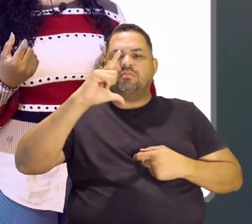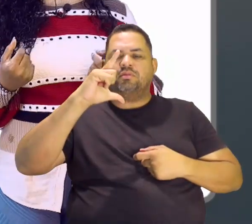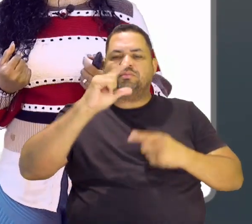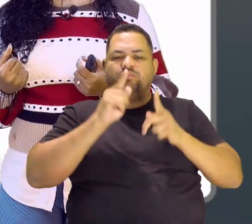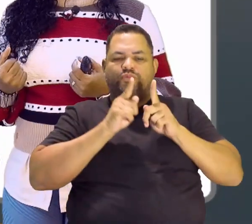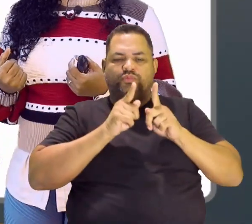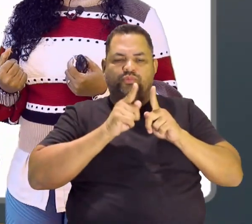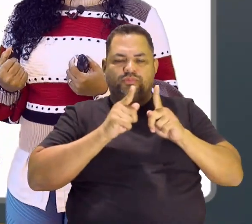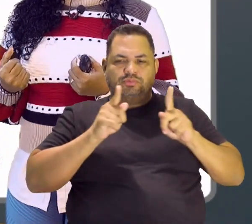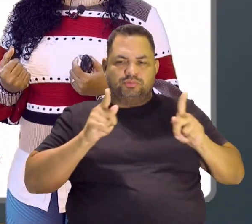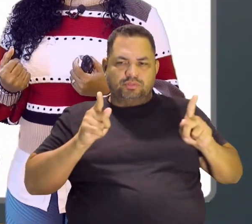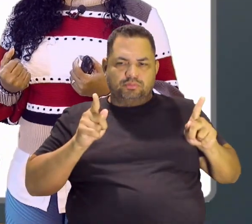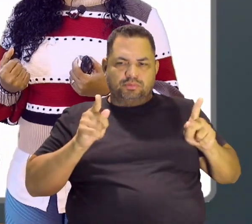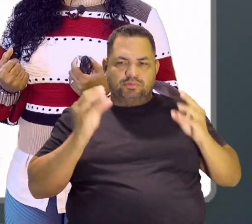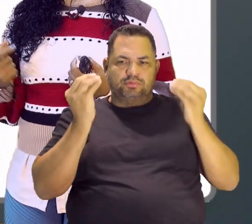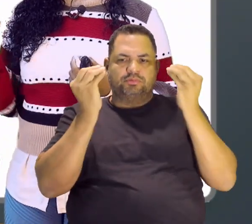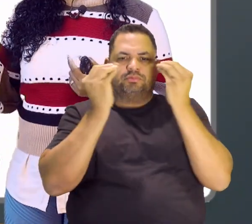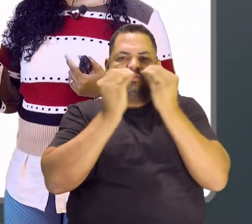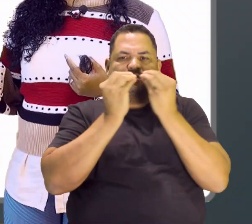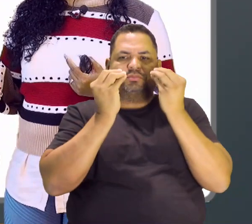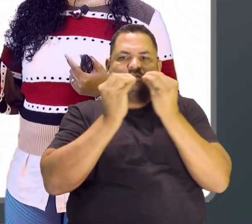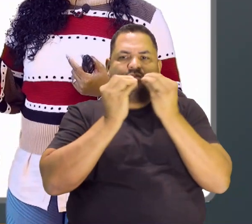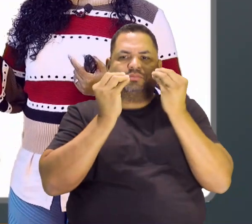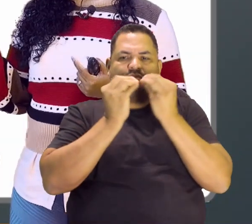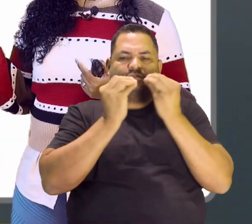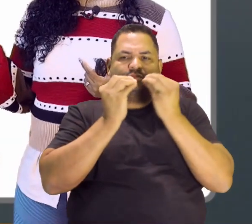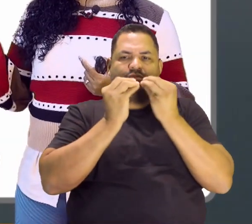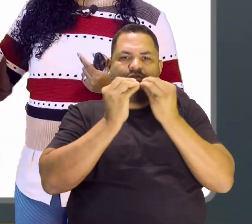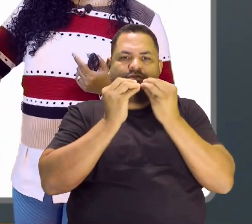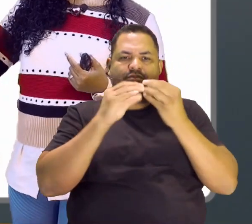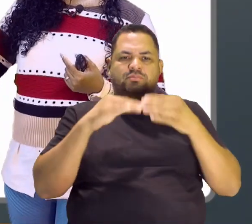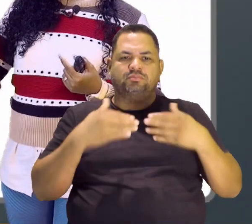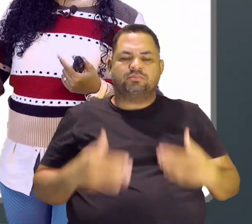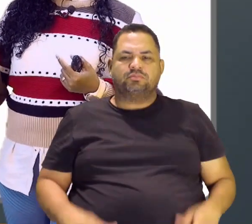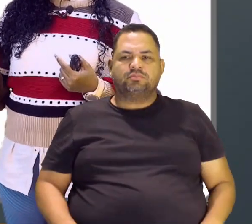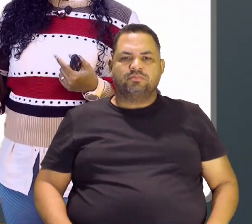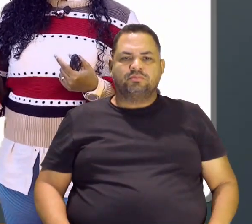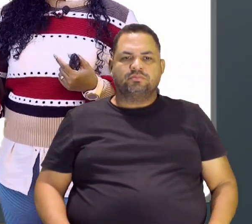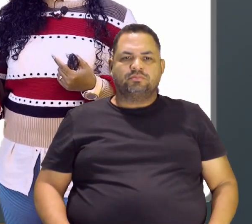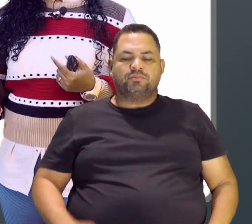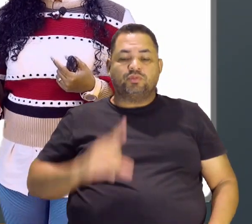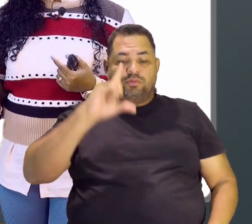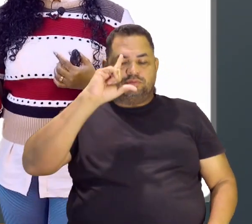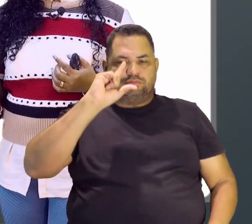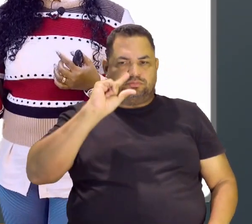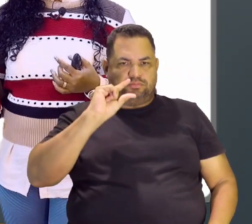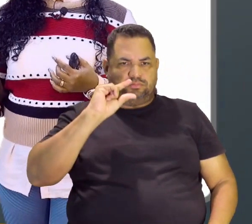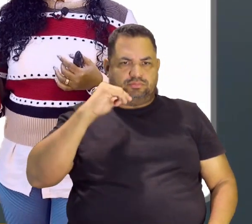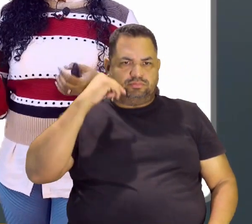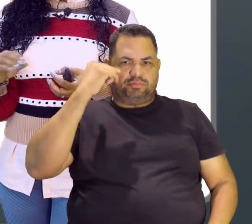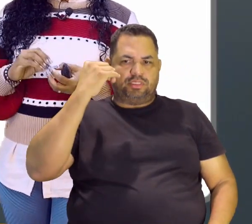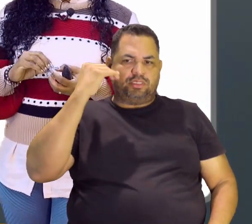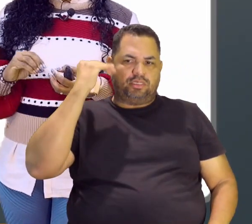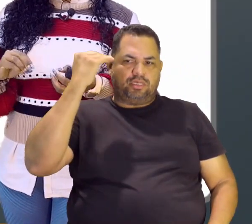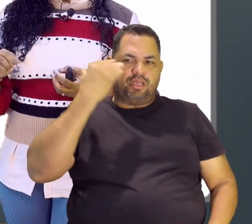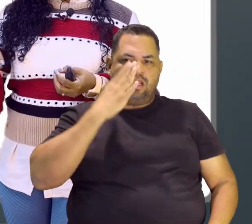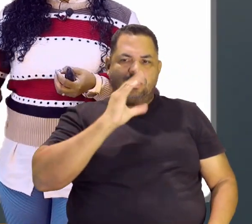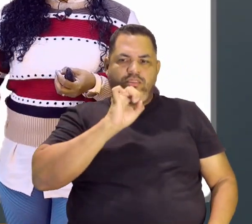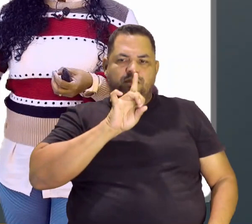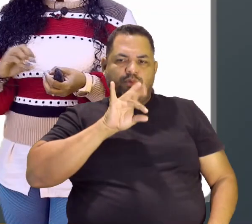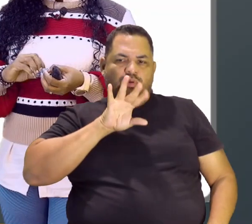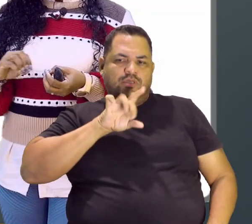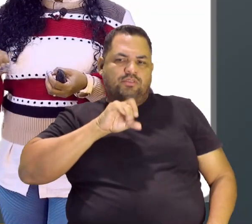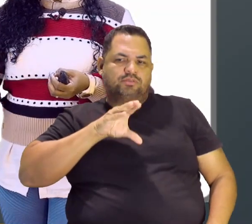dessas moléculas. É o inverso da anterior. Então, uma diminui, a gente está falando de catabolismo, vai